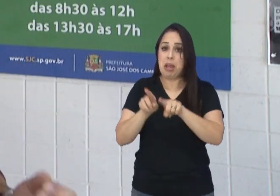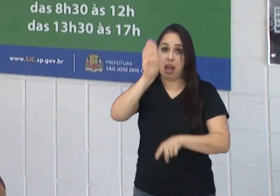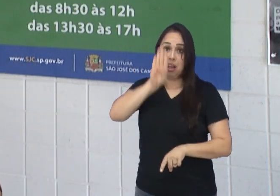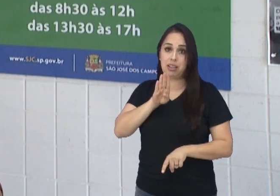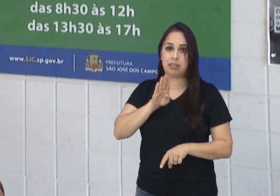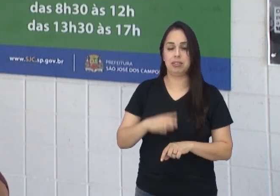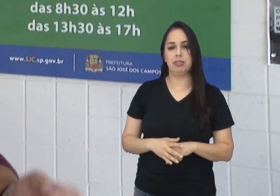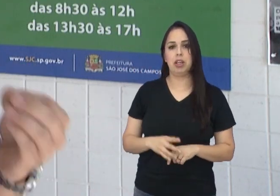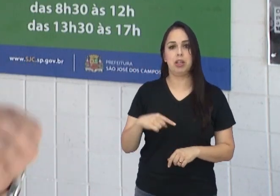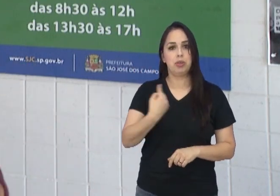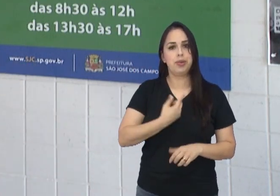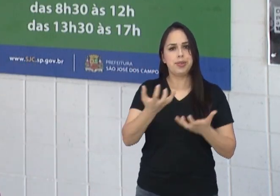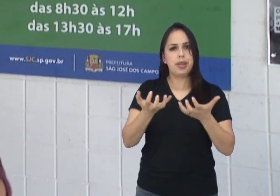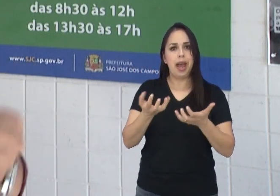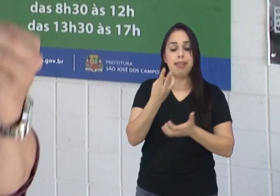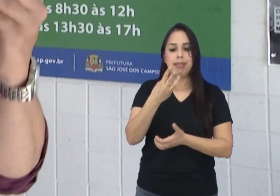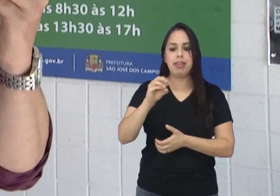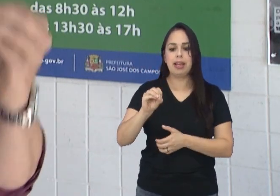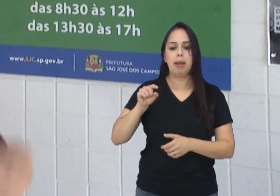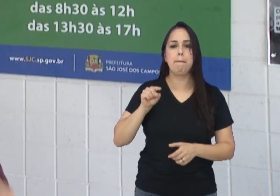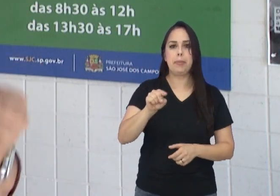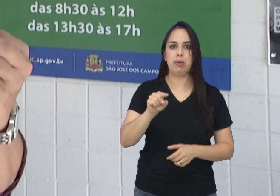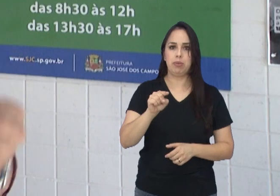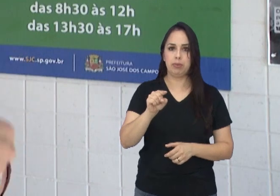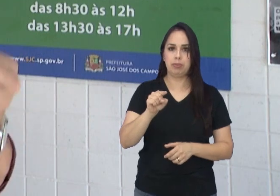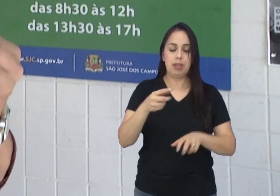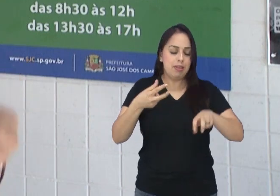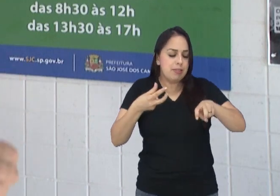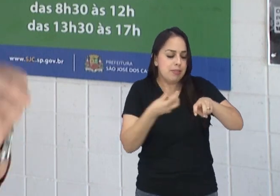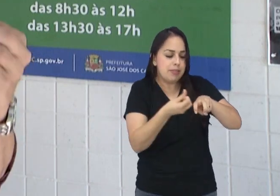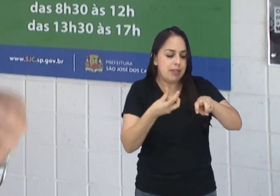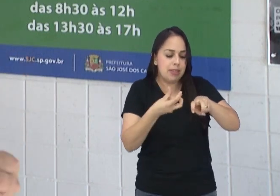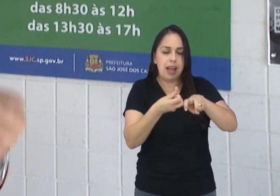mil doses. Isso significa 30 mil